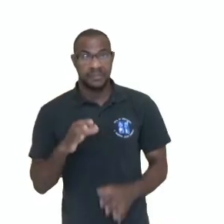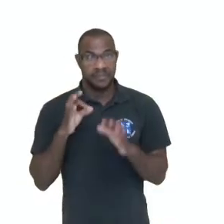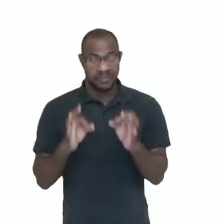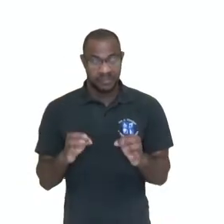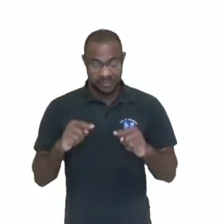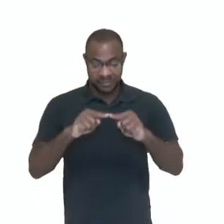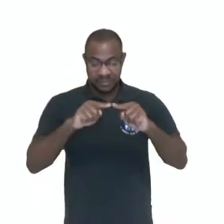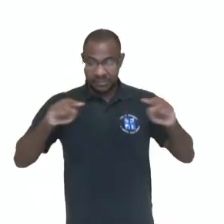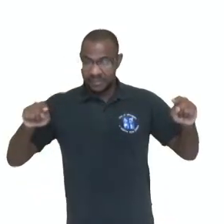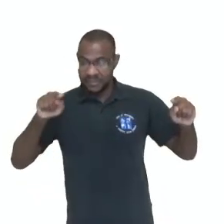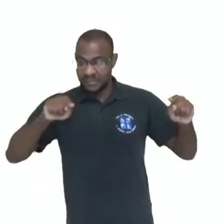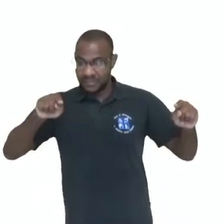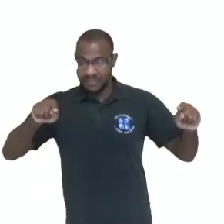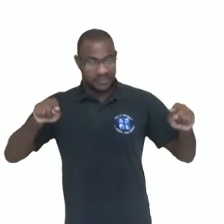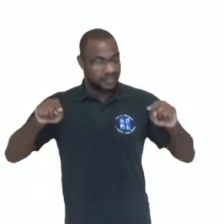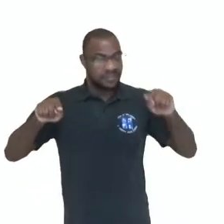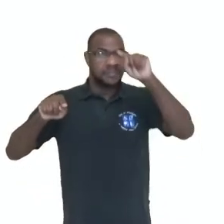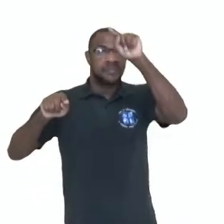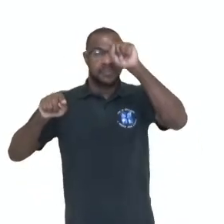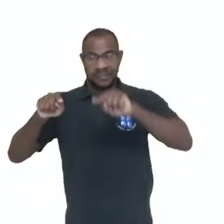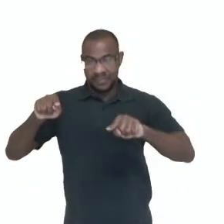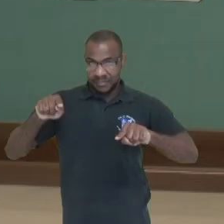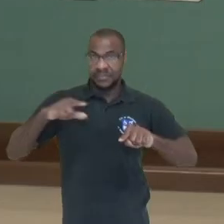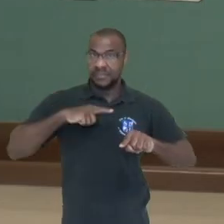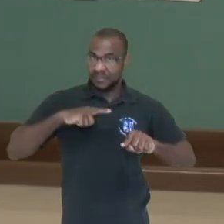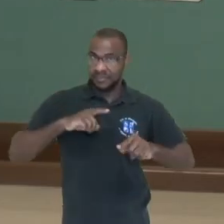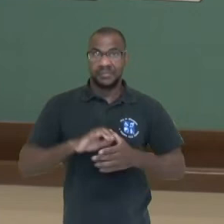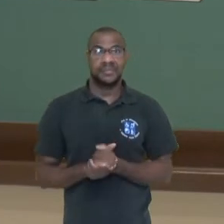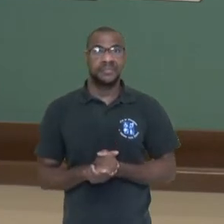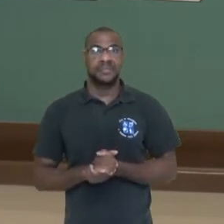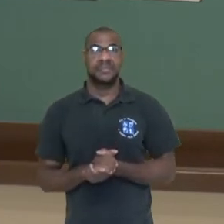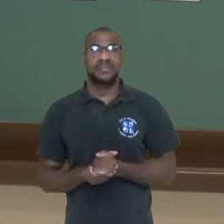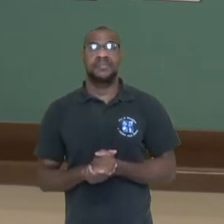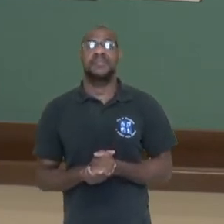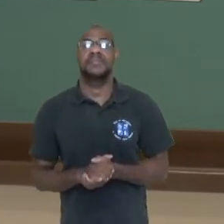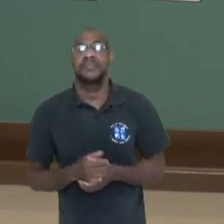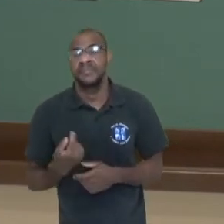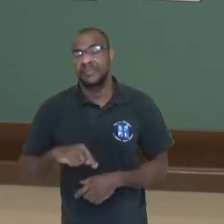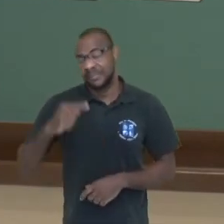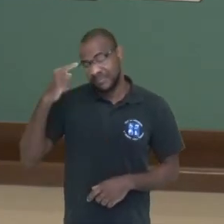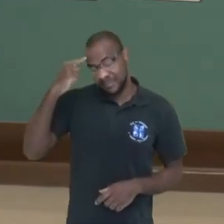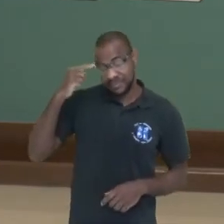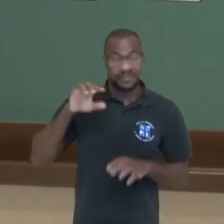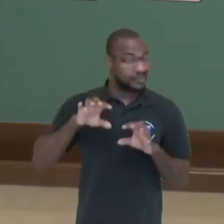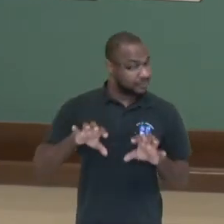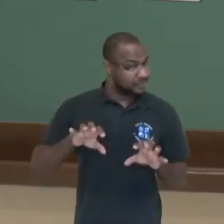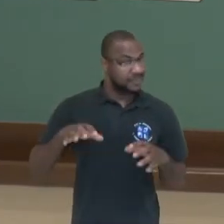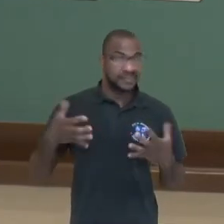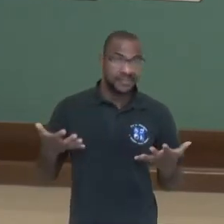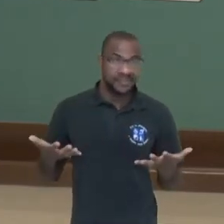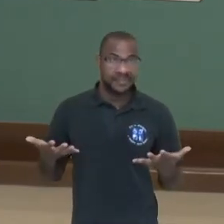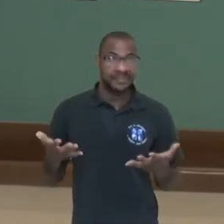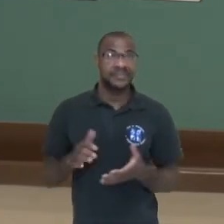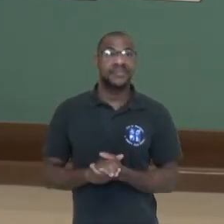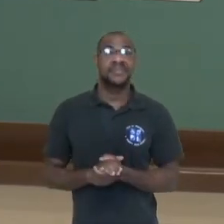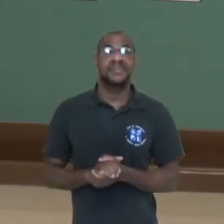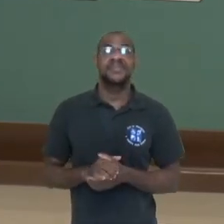está em cima de um dos eixos. Tá bom? Pensando nisso e em muito